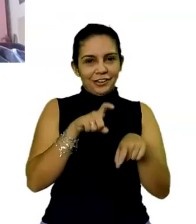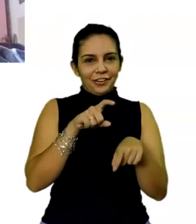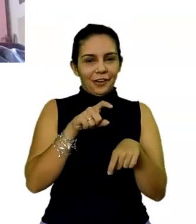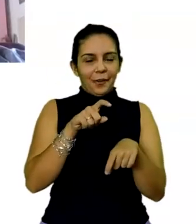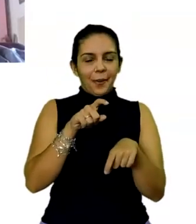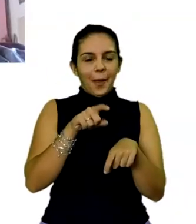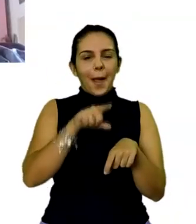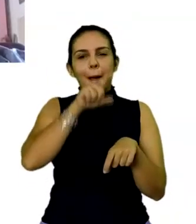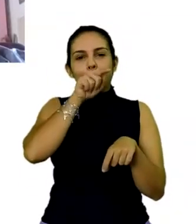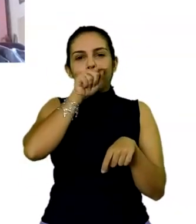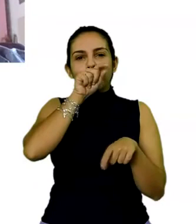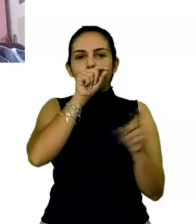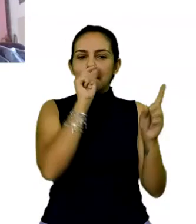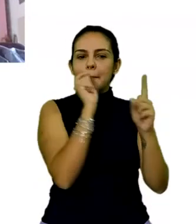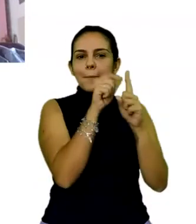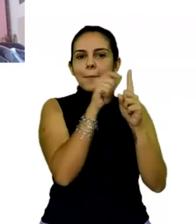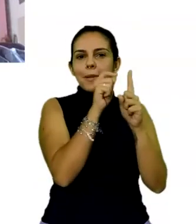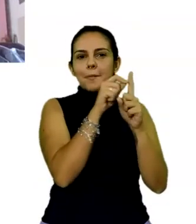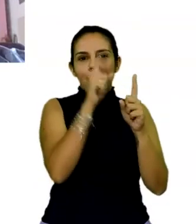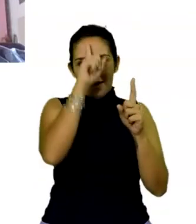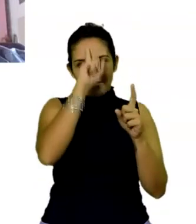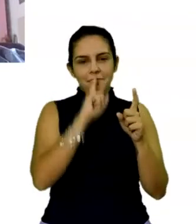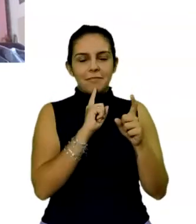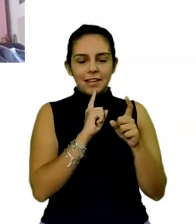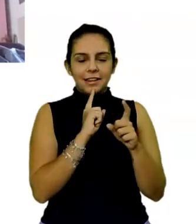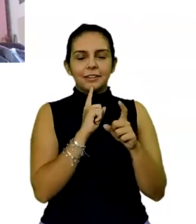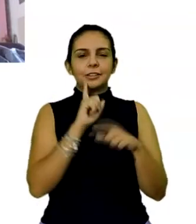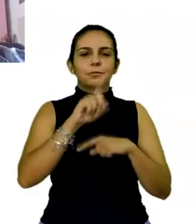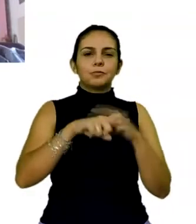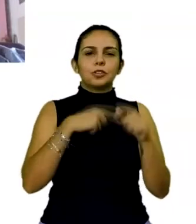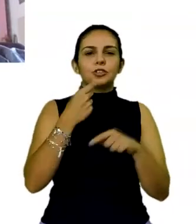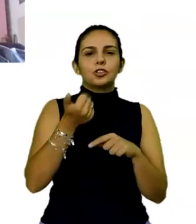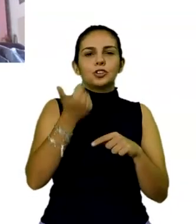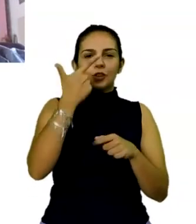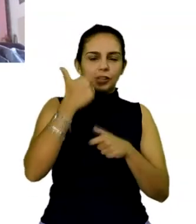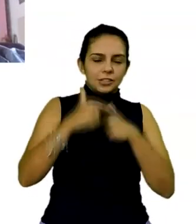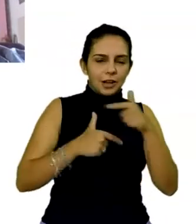eu me deliciei com os 12 trabalhos de Hércules, né?